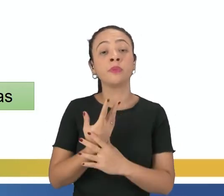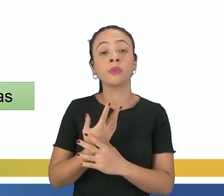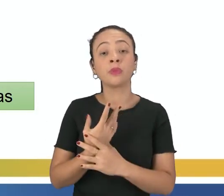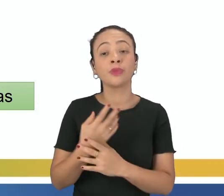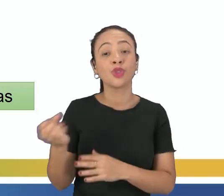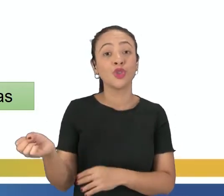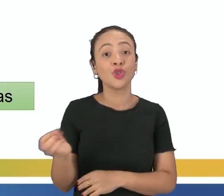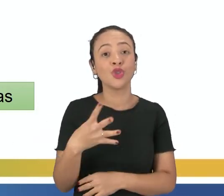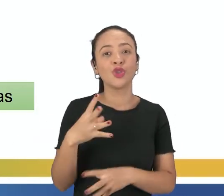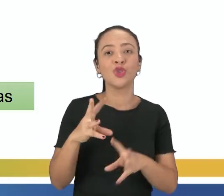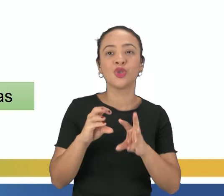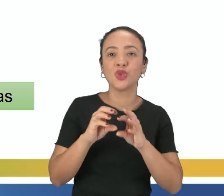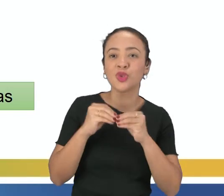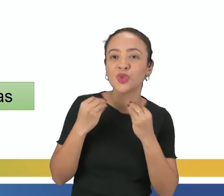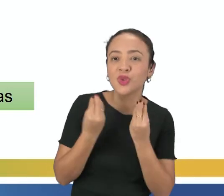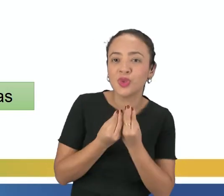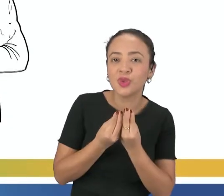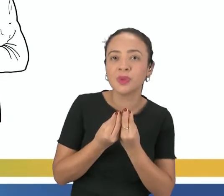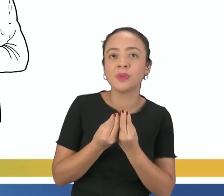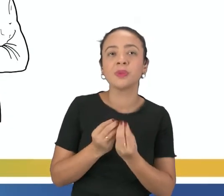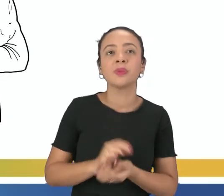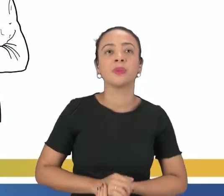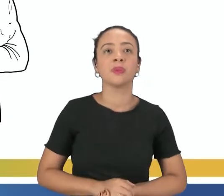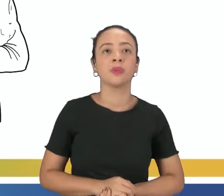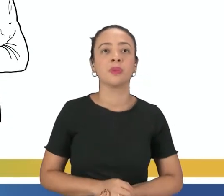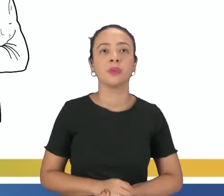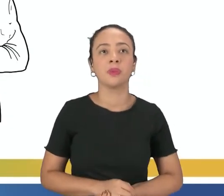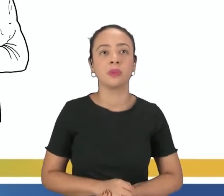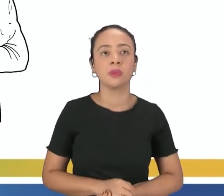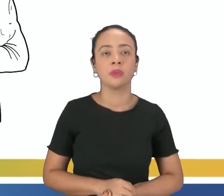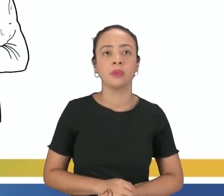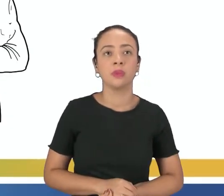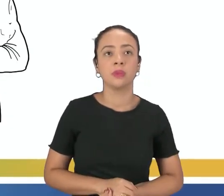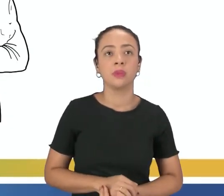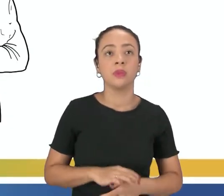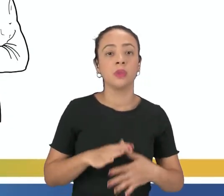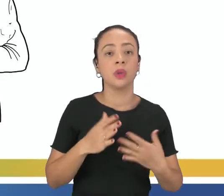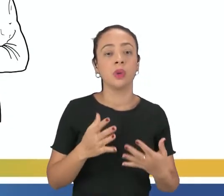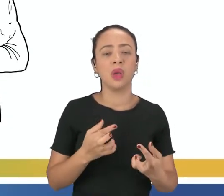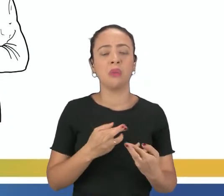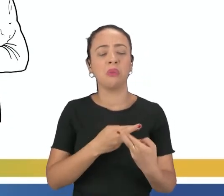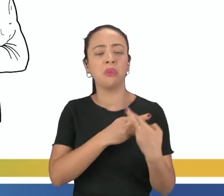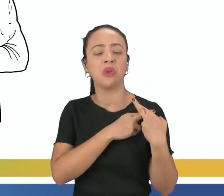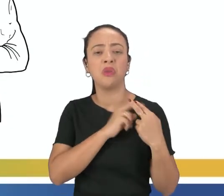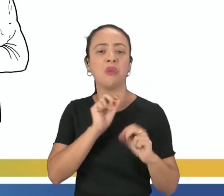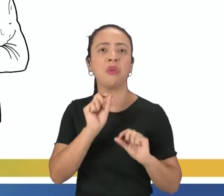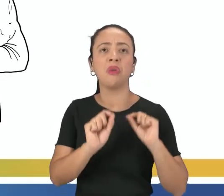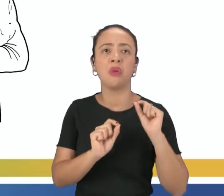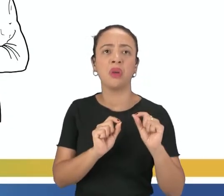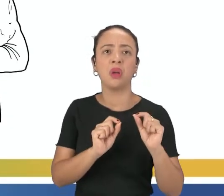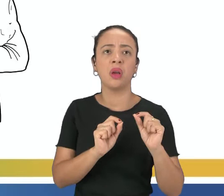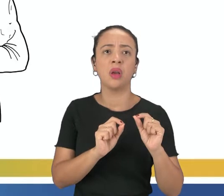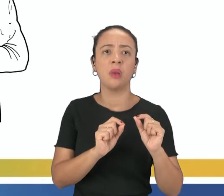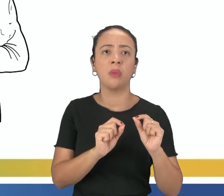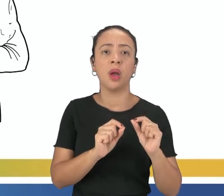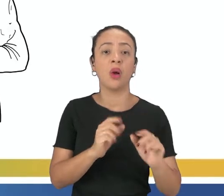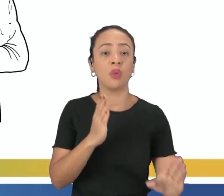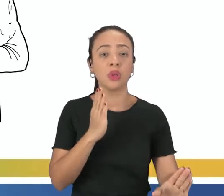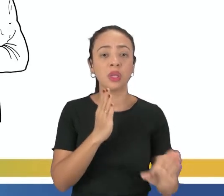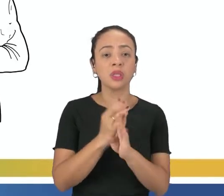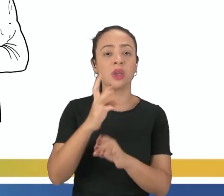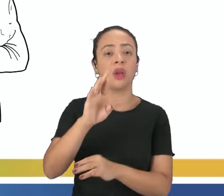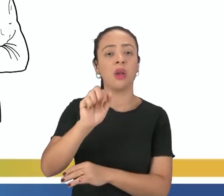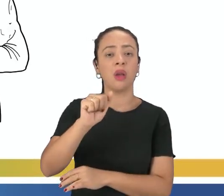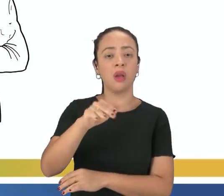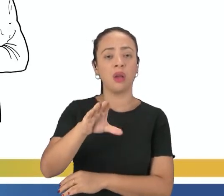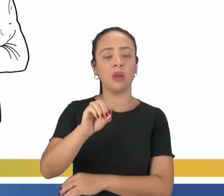novas substâncias, ok? Mas quais são os fatores responsáveis pela ocorrência